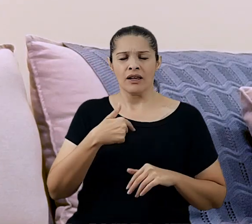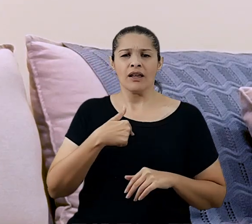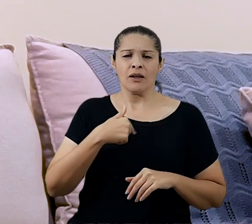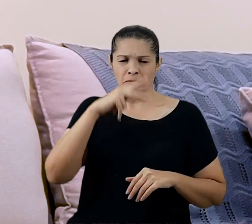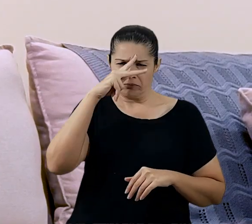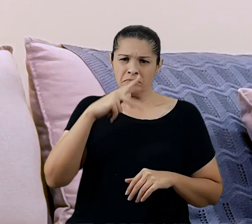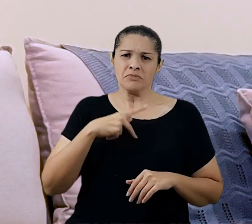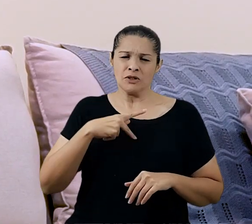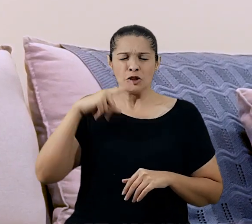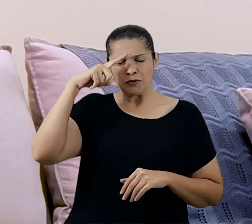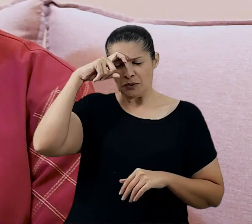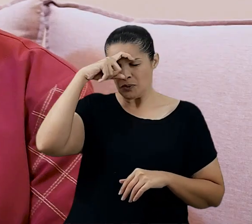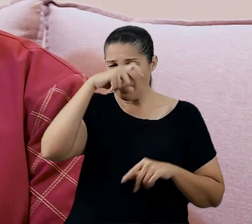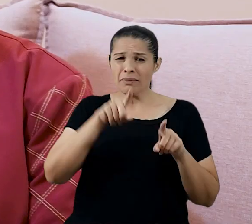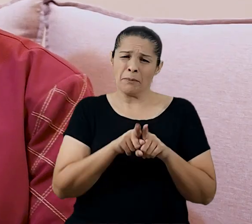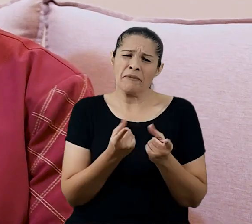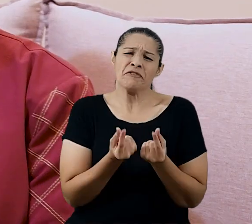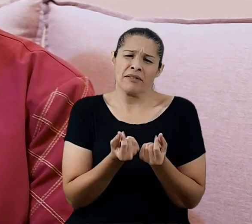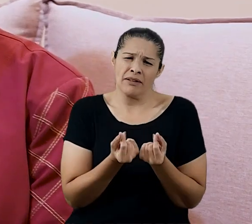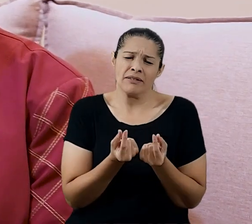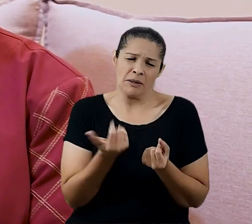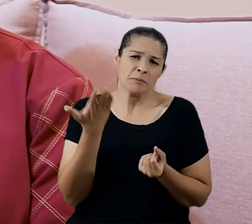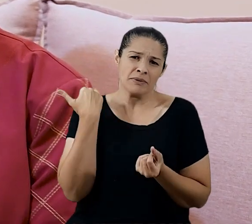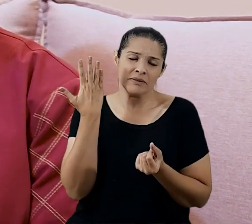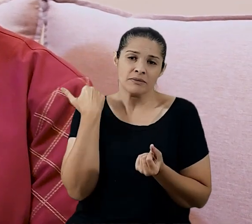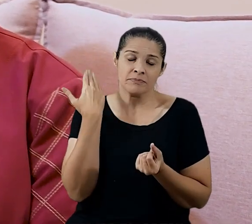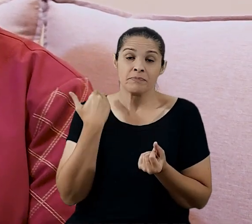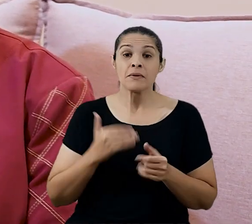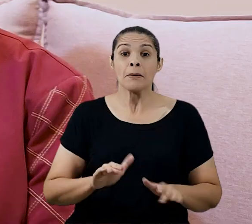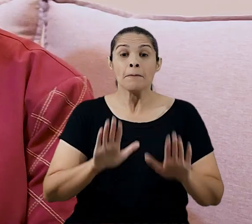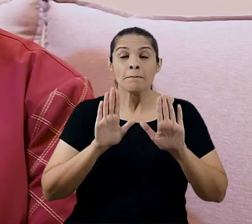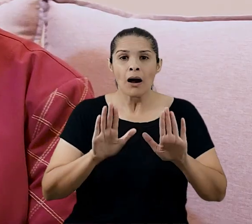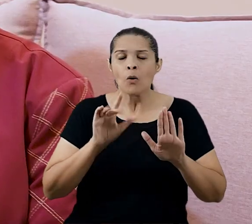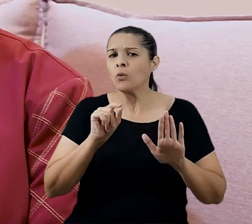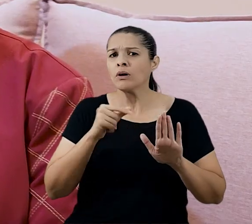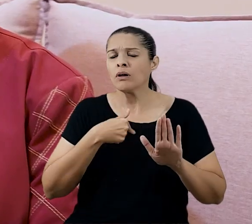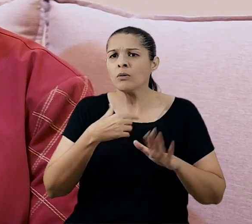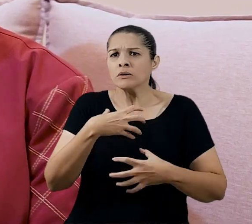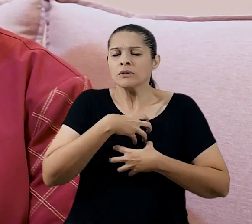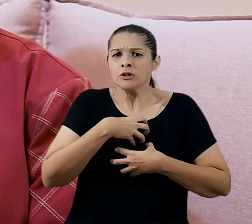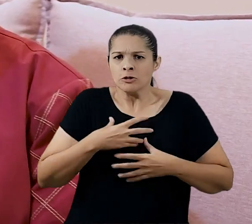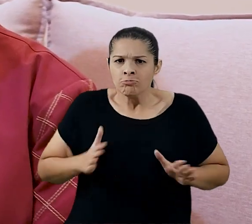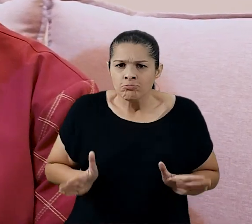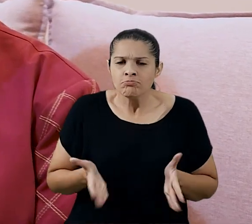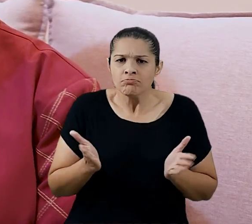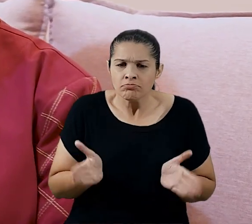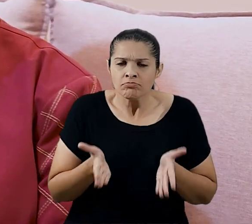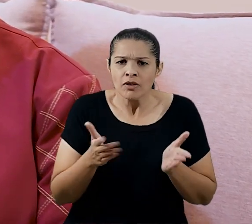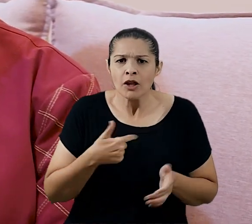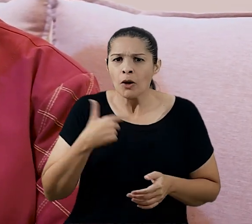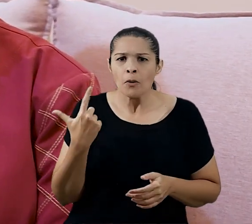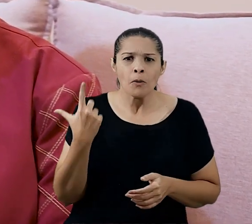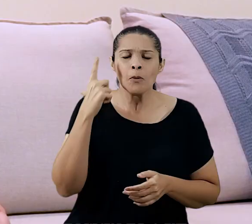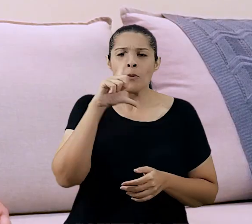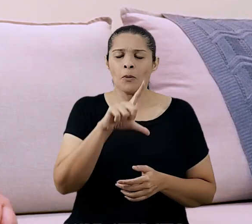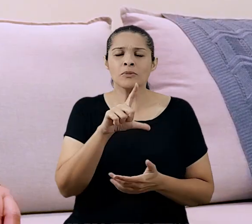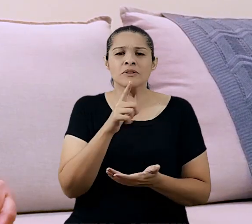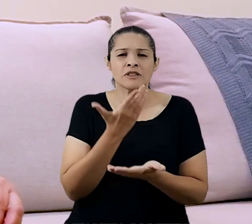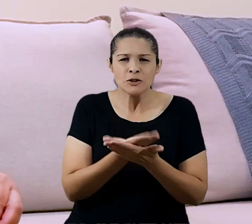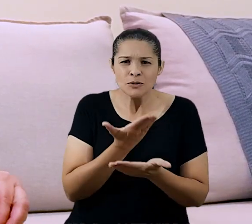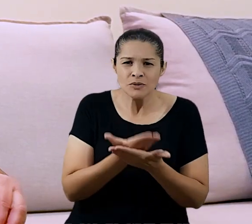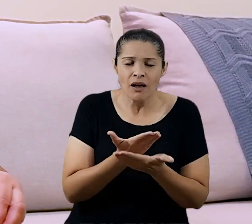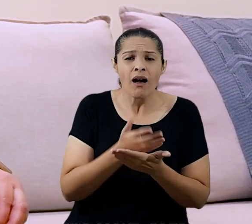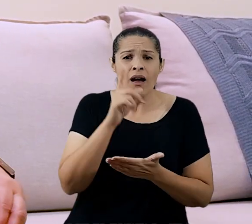pessoal, dificuldade financeira, né? E o que me impulsionou, o que me deu condições para estudar foi jogar xadrez.